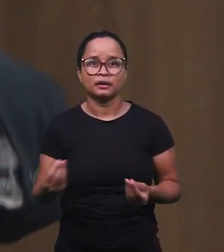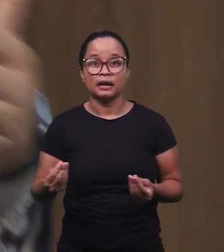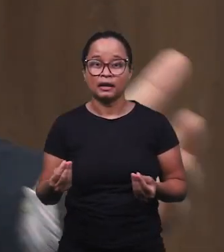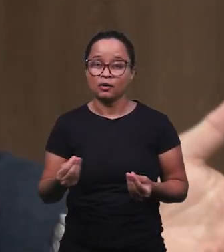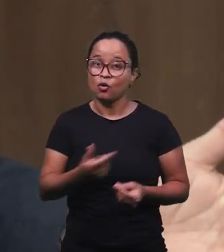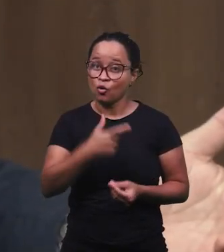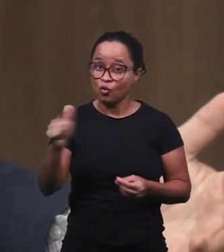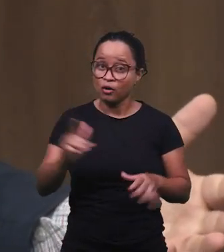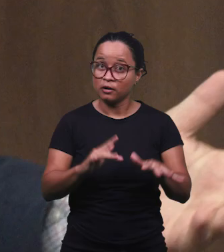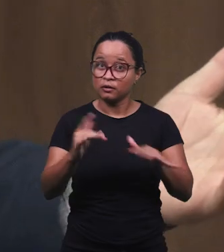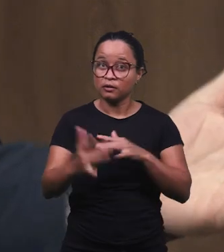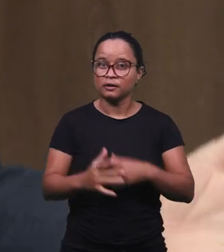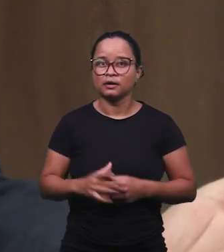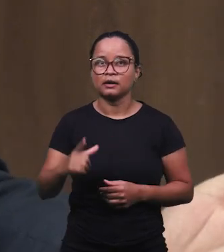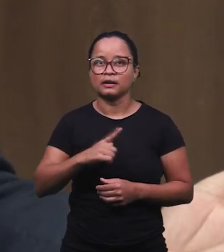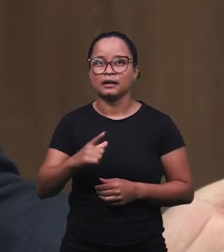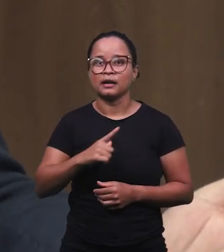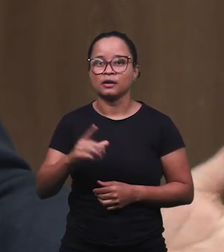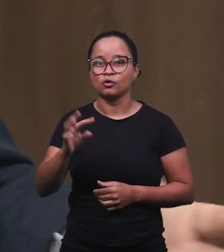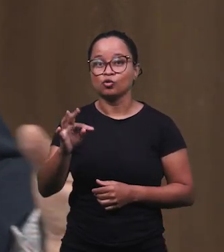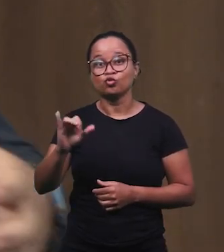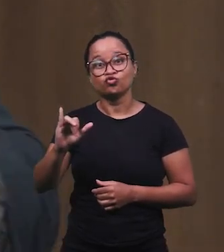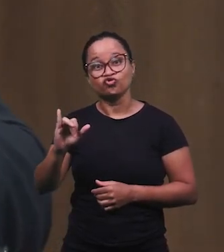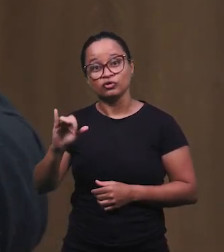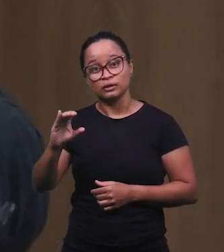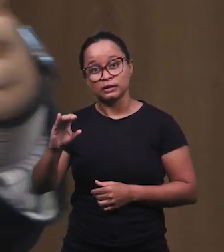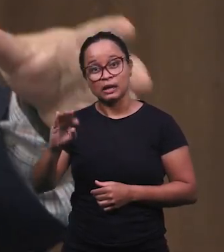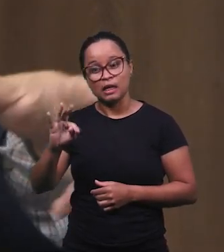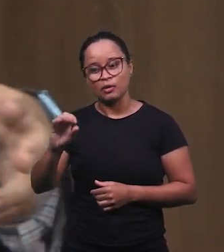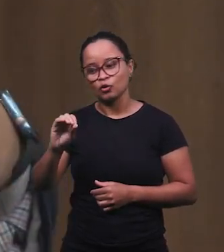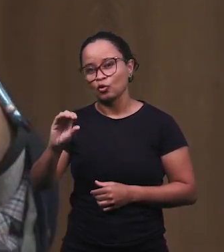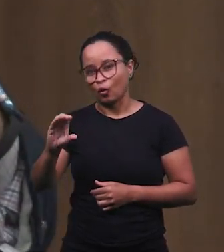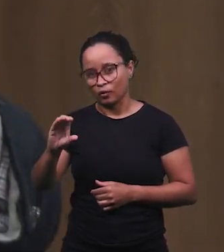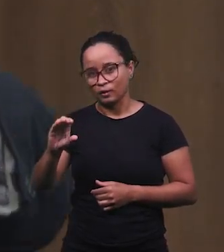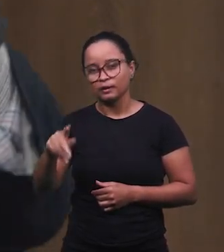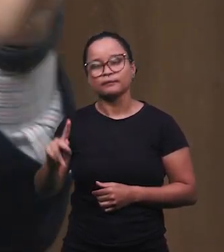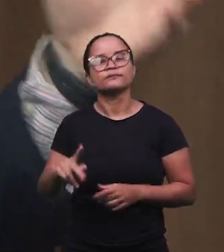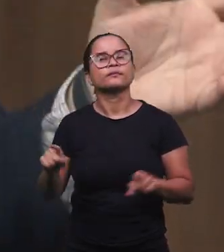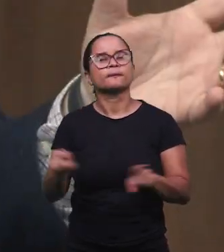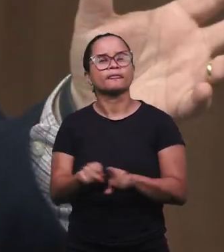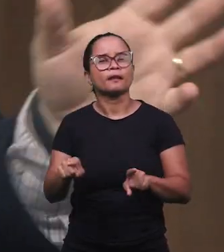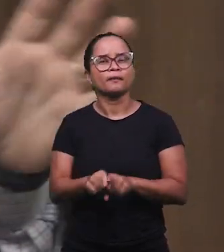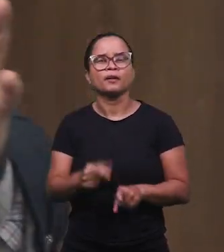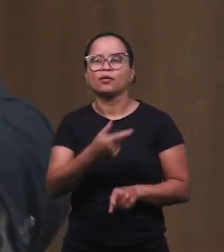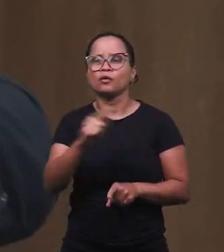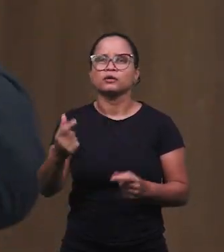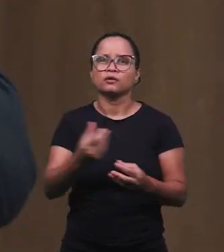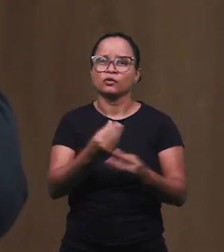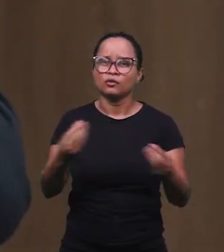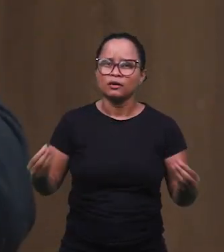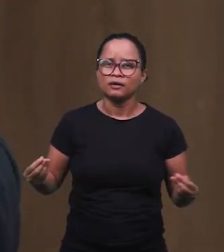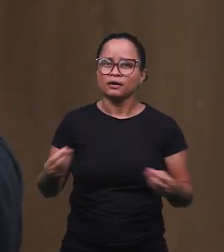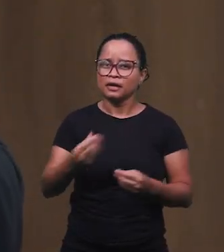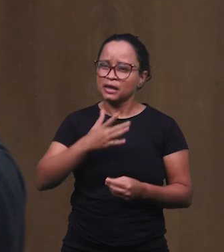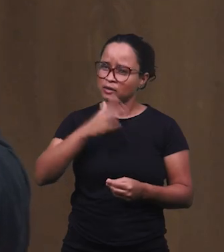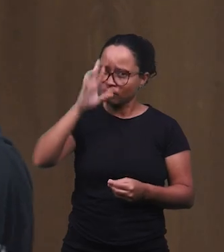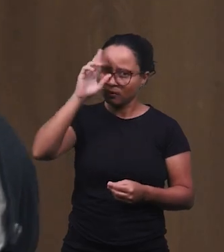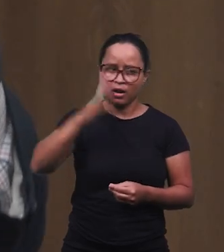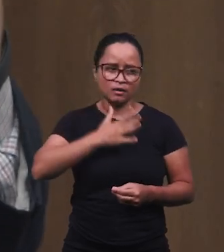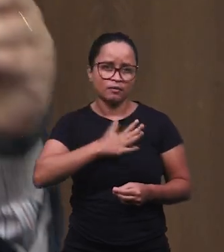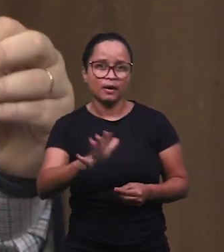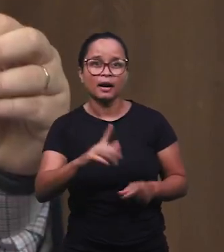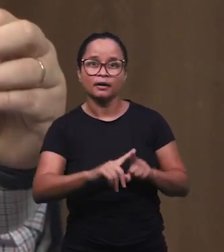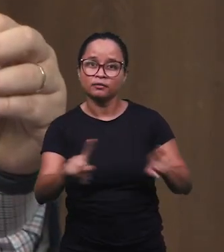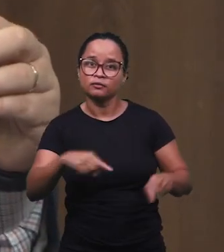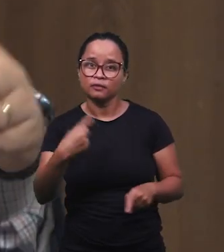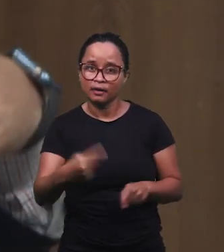cresceu muito no último ano também, que é o TikTok. É uma rede que tem ali muita coisa que não agrada o Senhor, mas a gente